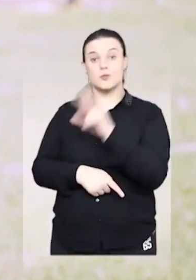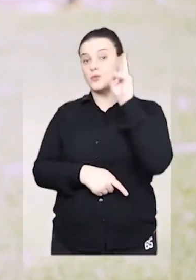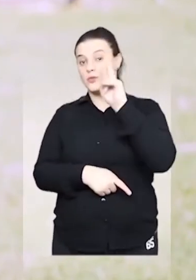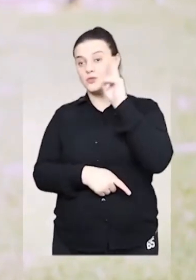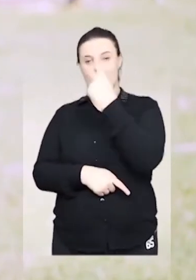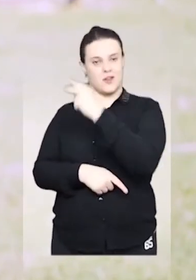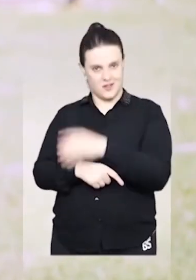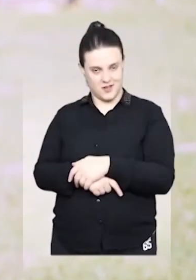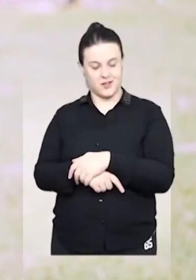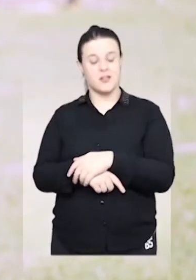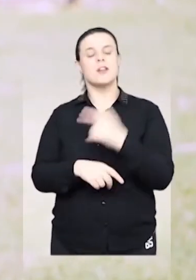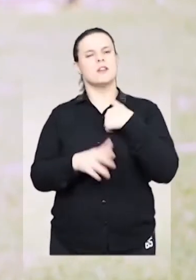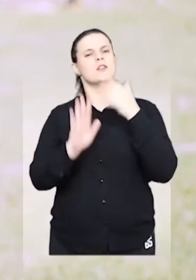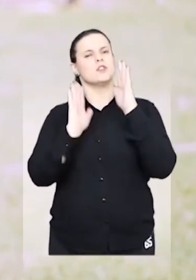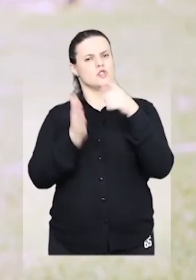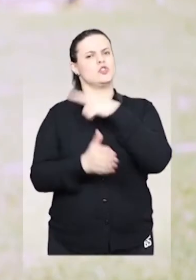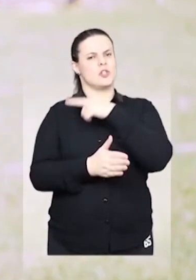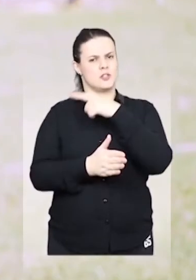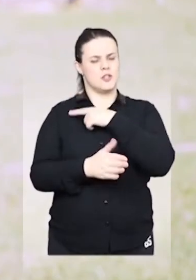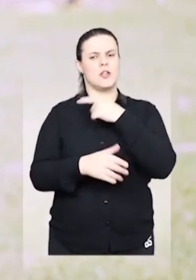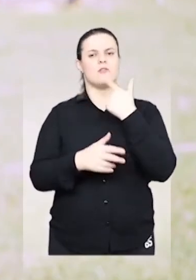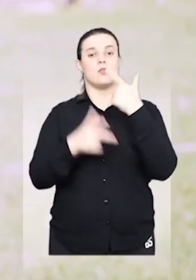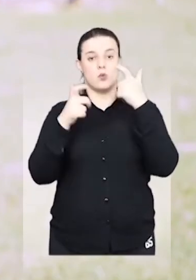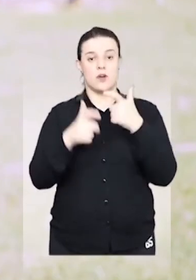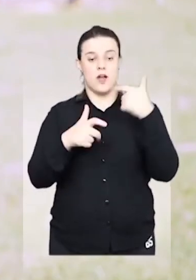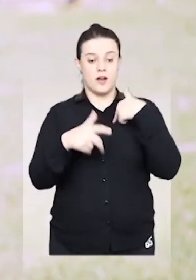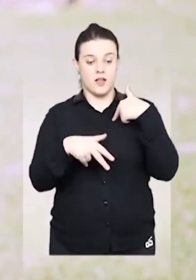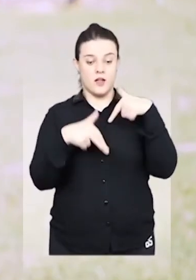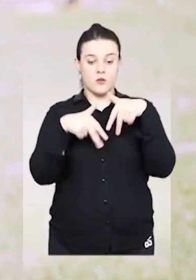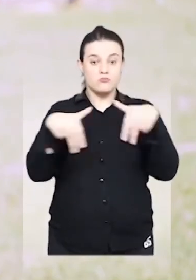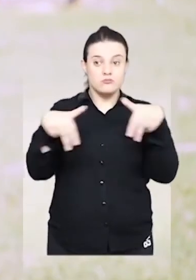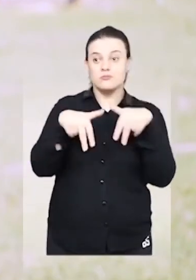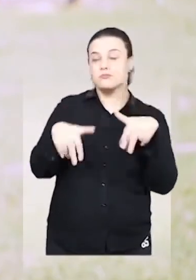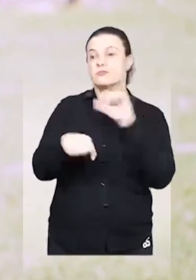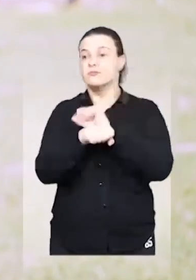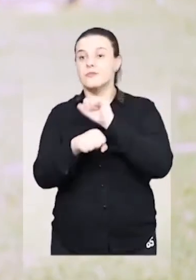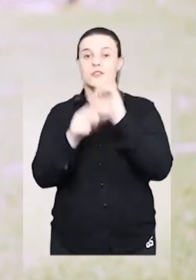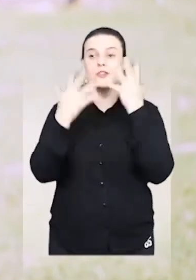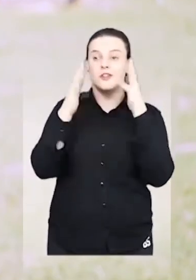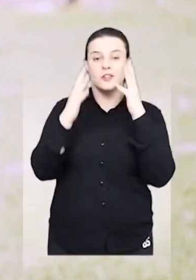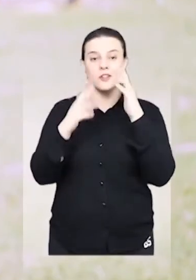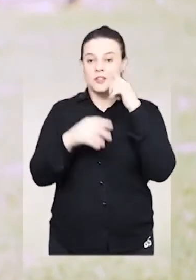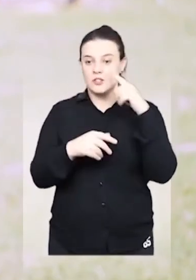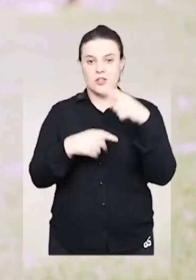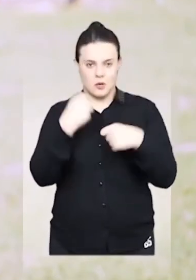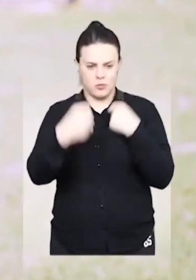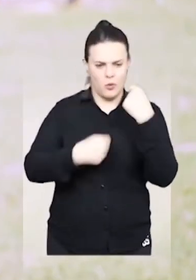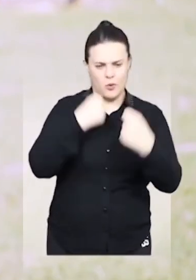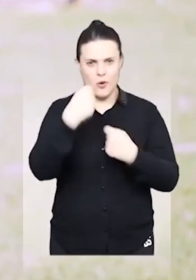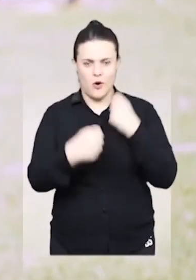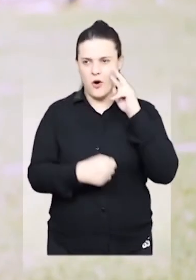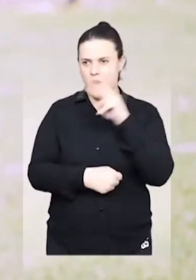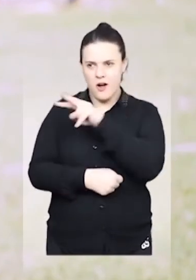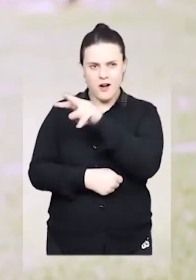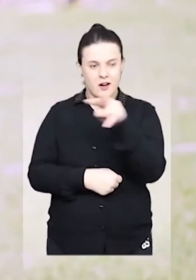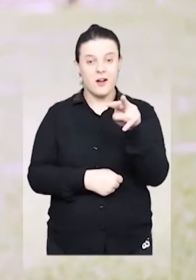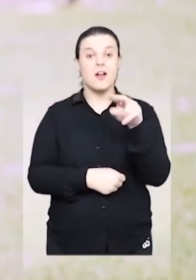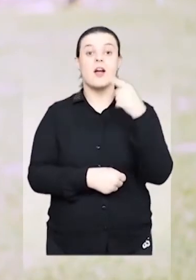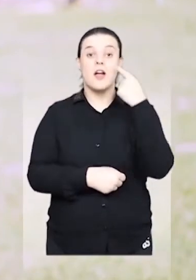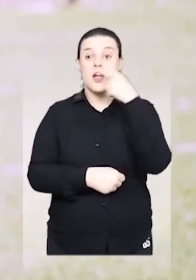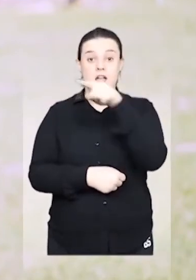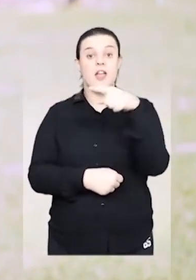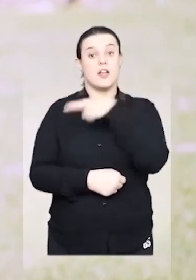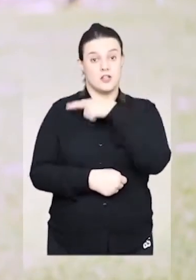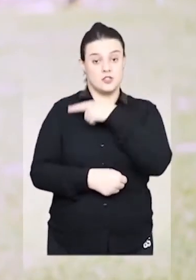pelo momento. Então, eu já tive caso de estar numa arquibancada, onde era uma pista de atletismo, os competidores